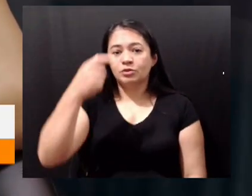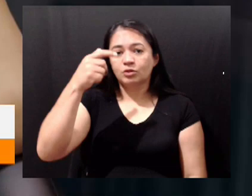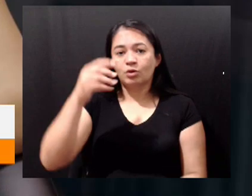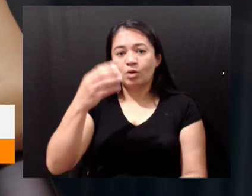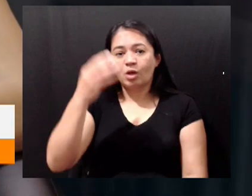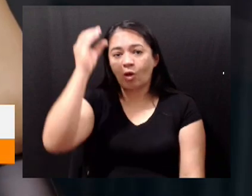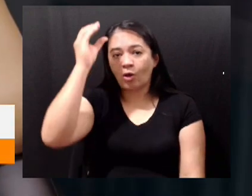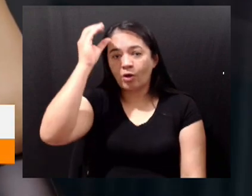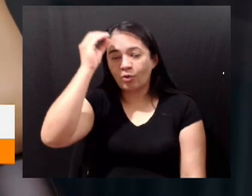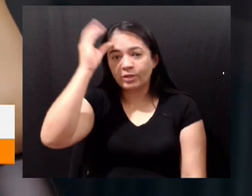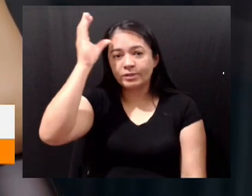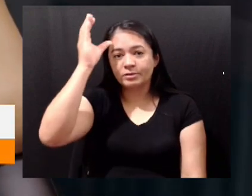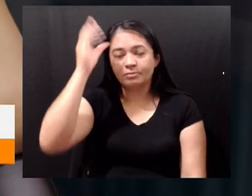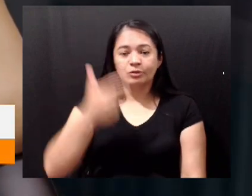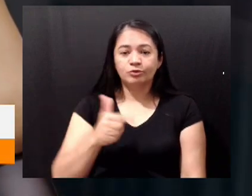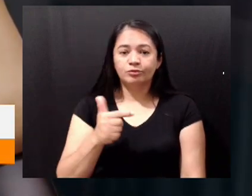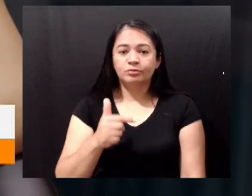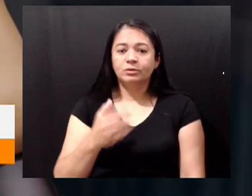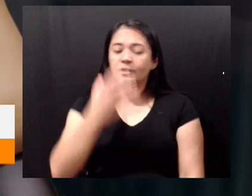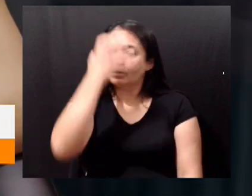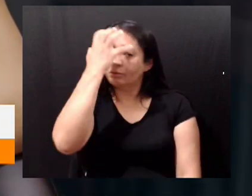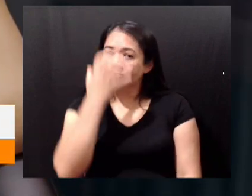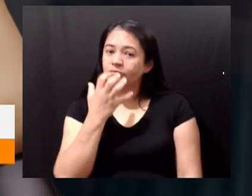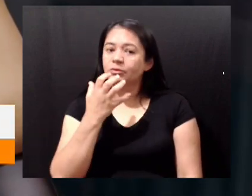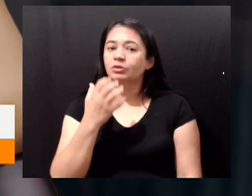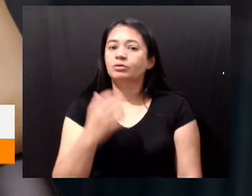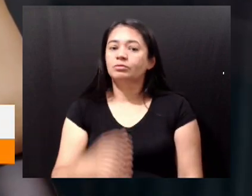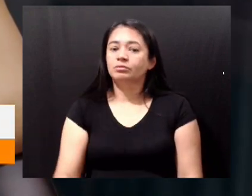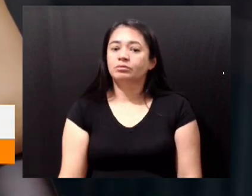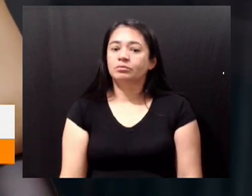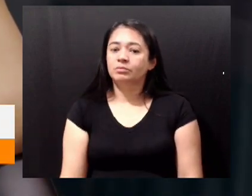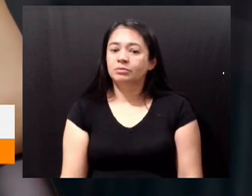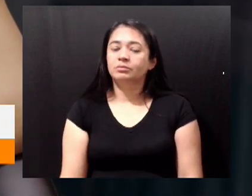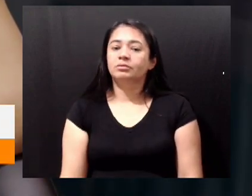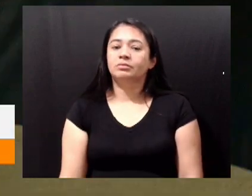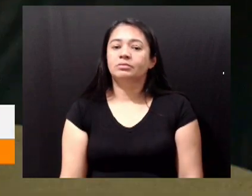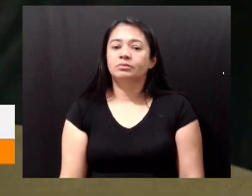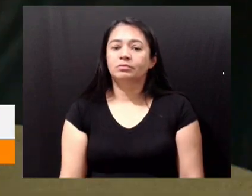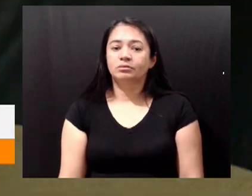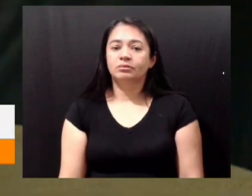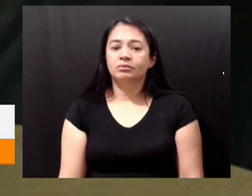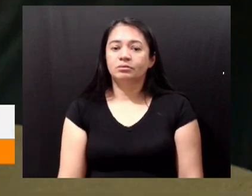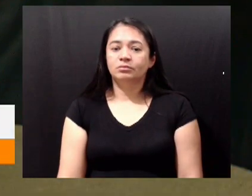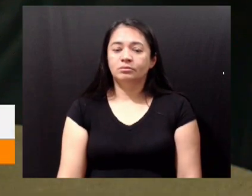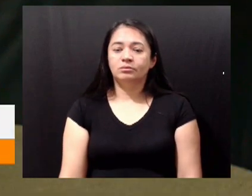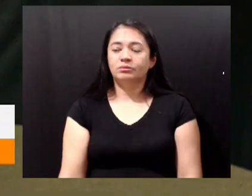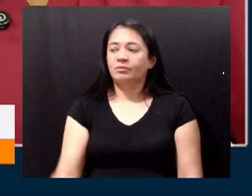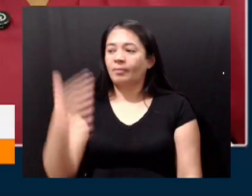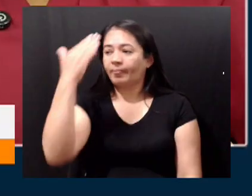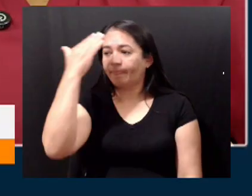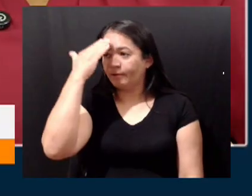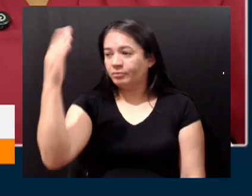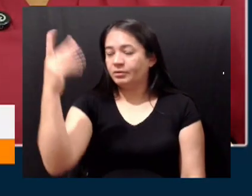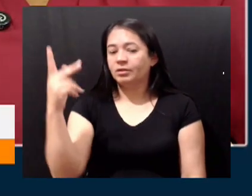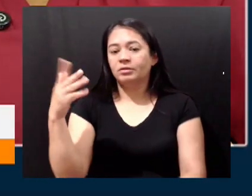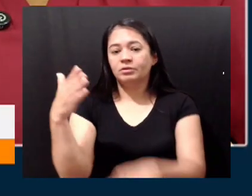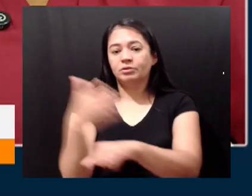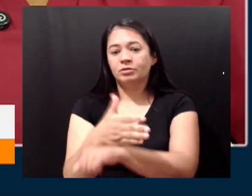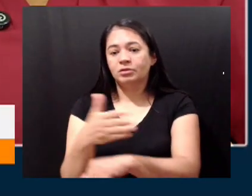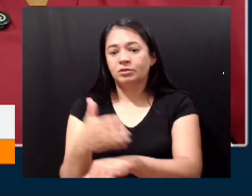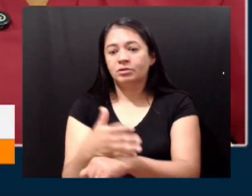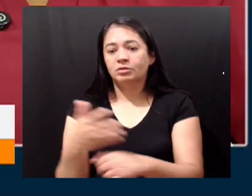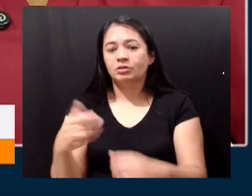causar sérios danos que não valem a pena. Exatamente. Doutora, muito obrigada pela sua participação. A gente agradece muito